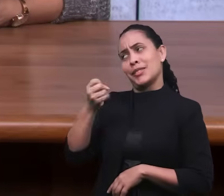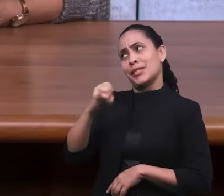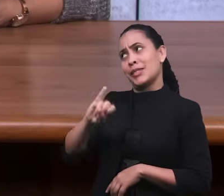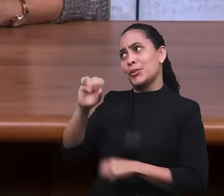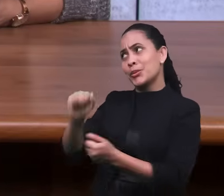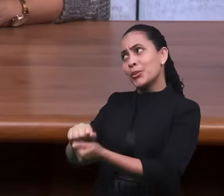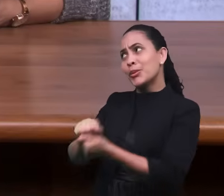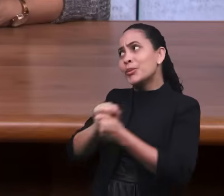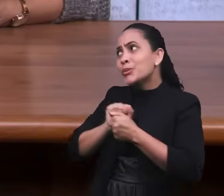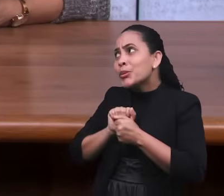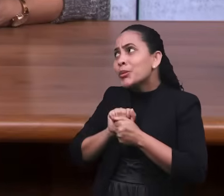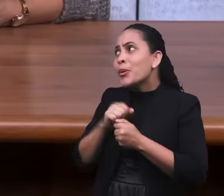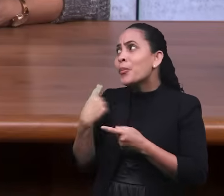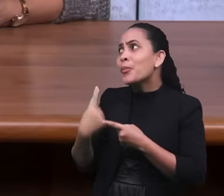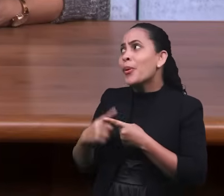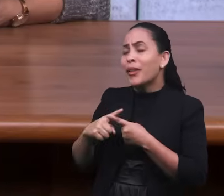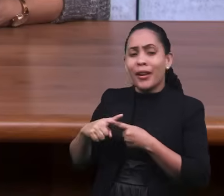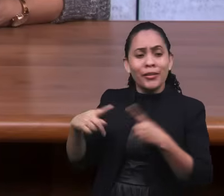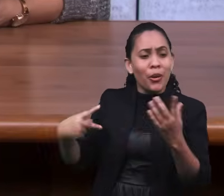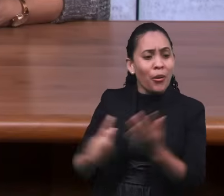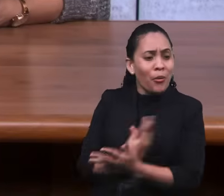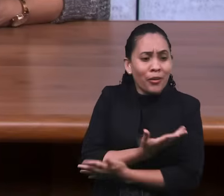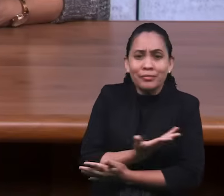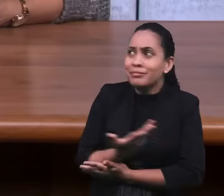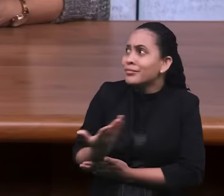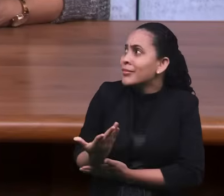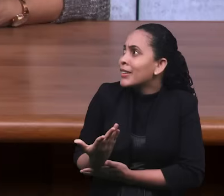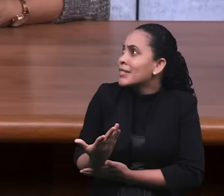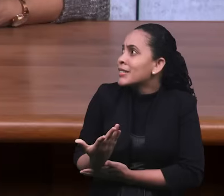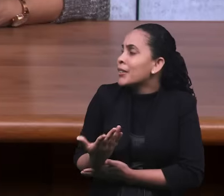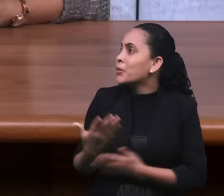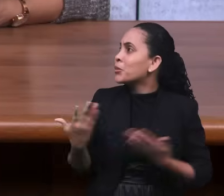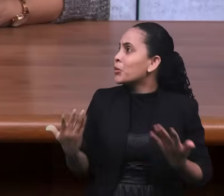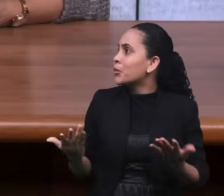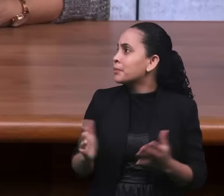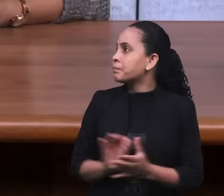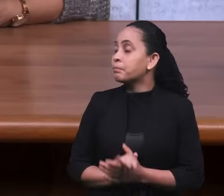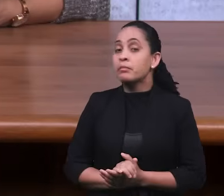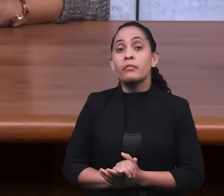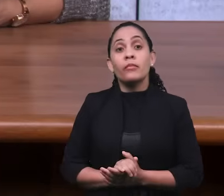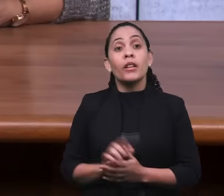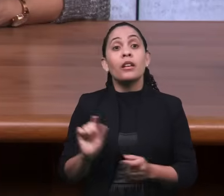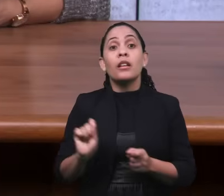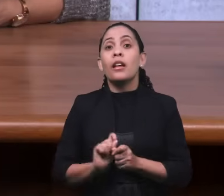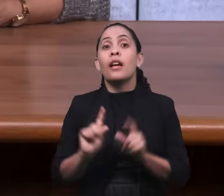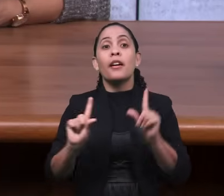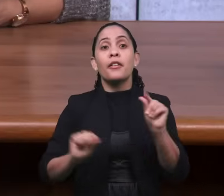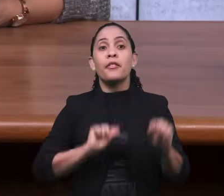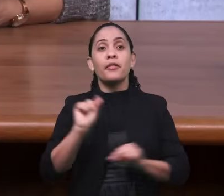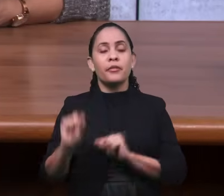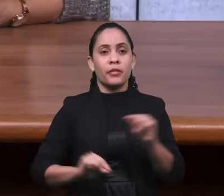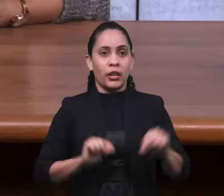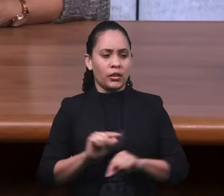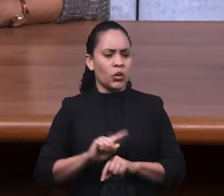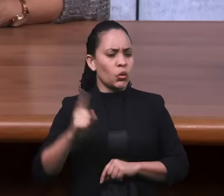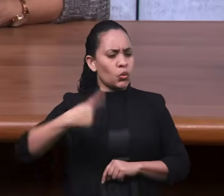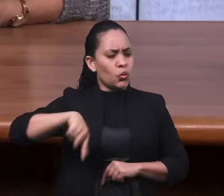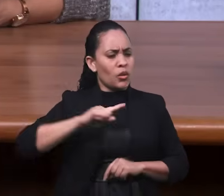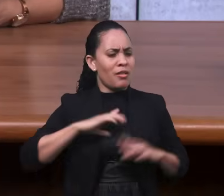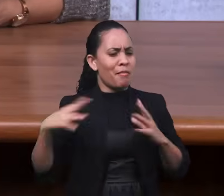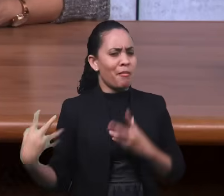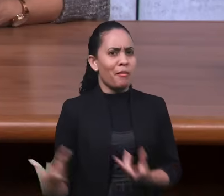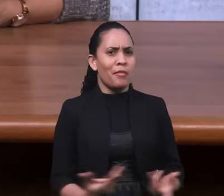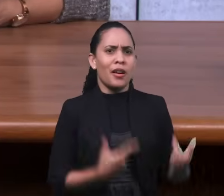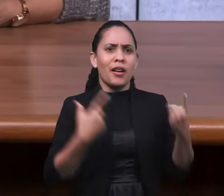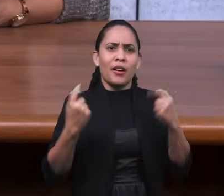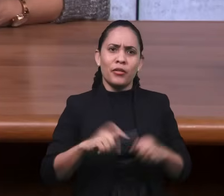é conosco, por que tudo isto nos sobreveio? E que é feito de todas as suas maravilhas